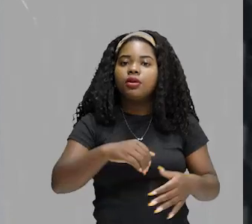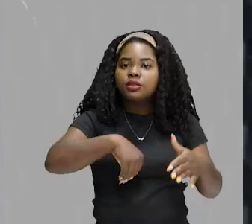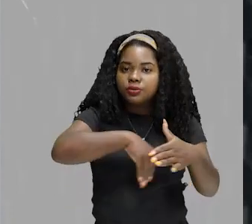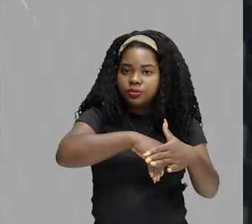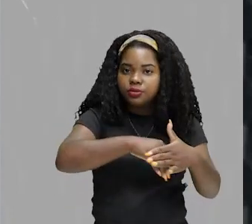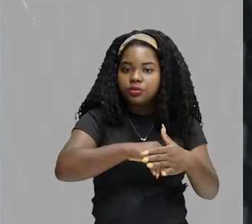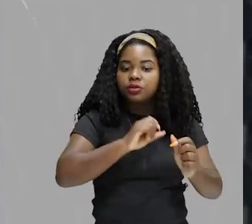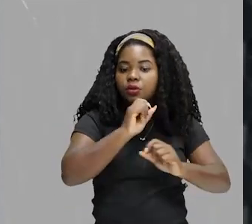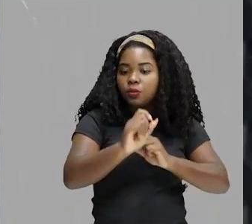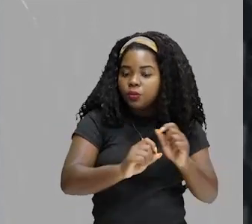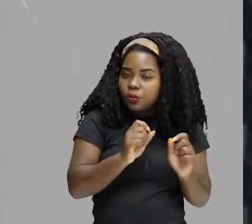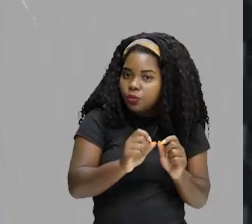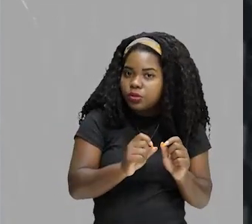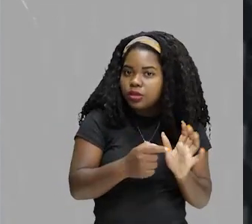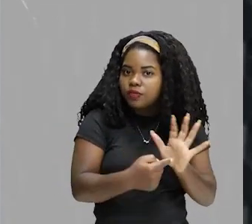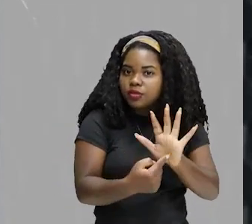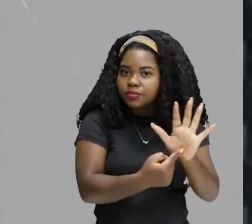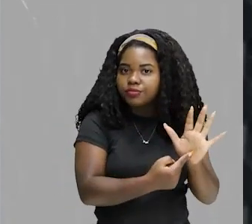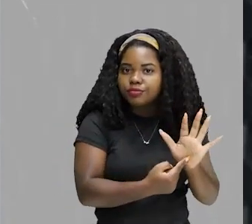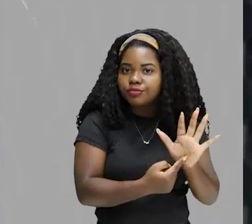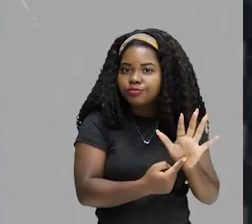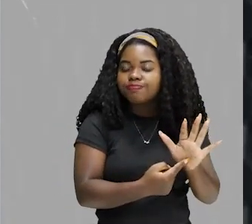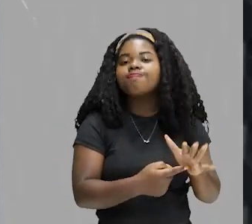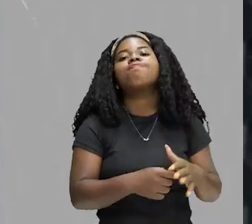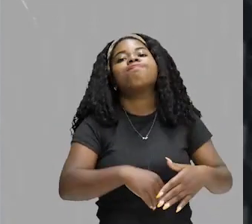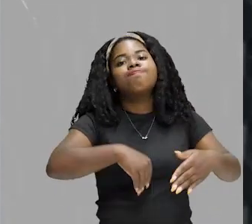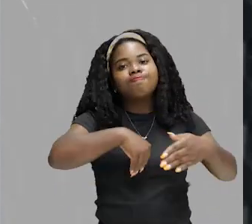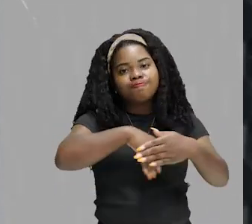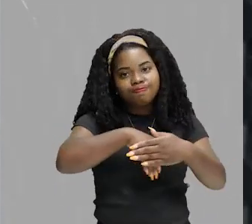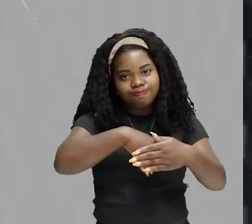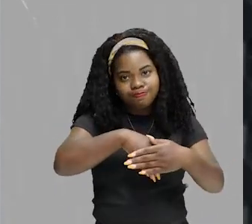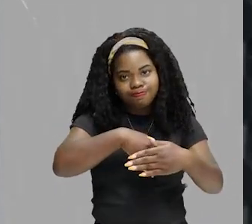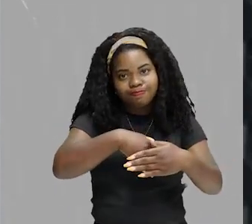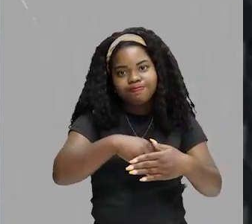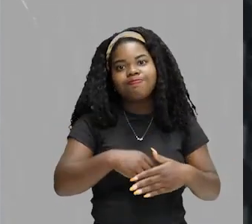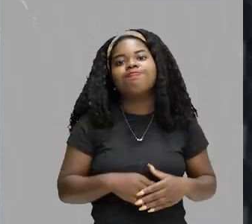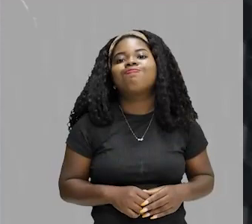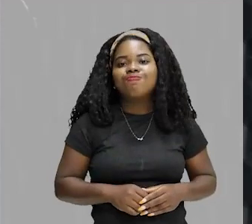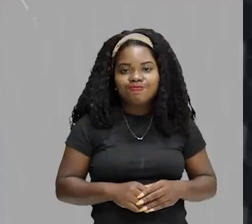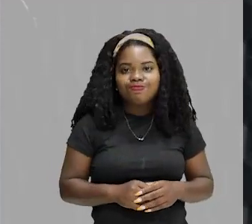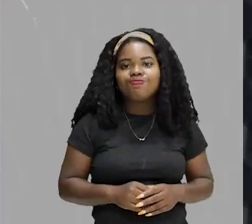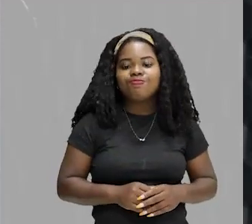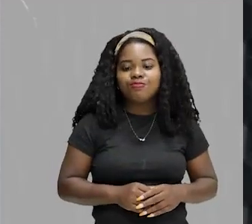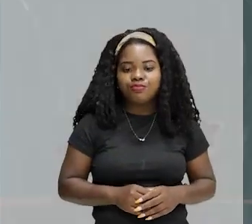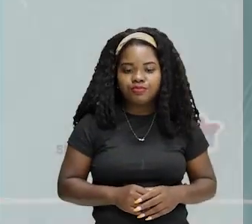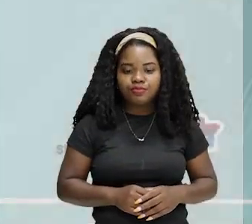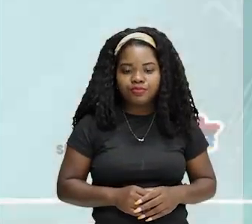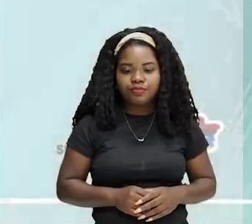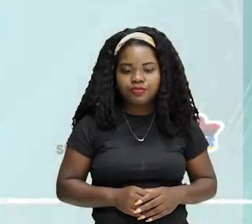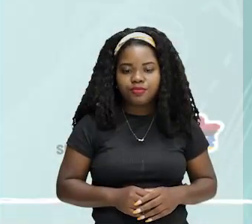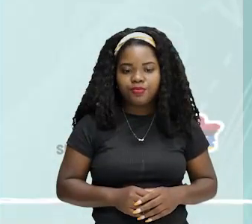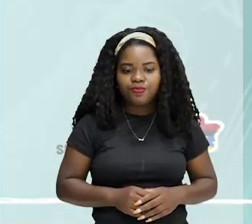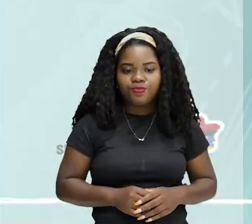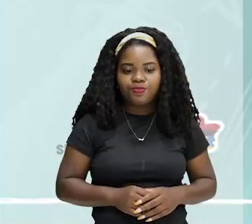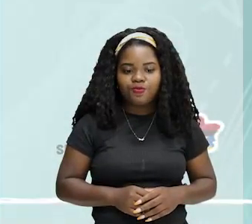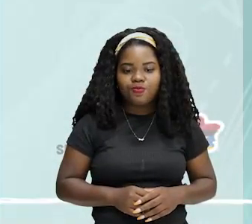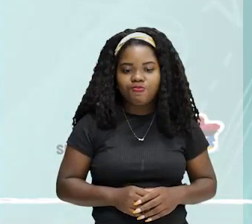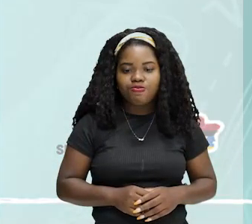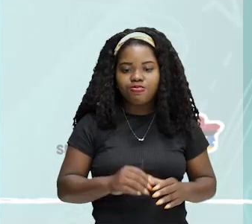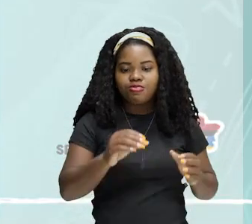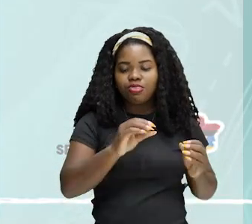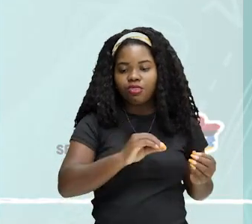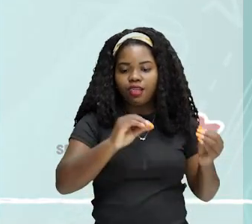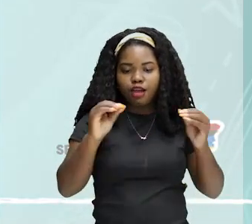mídia? O futebol. Obviamente, é o que vai dar mais retorno. Tá aqui, eu trouxe aqui